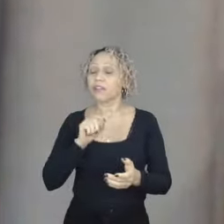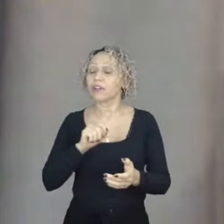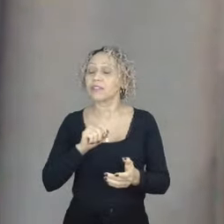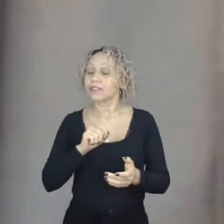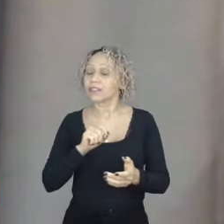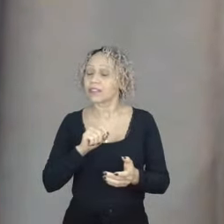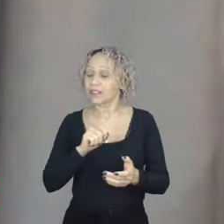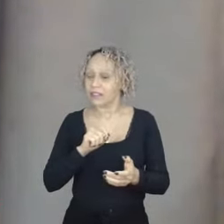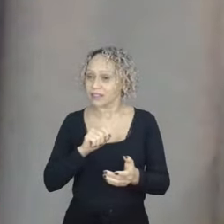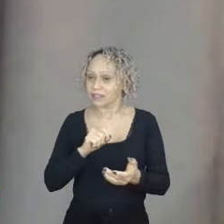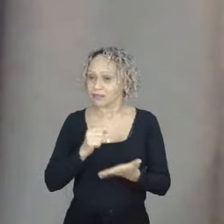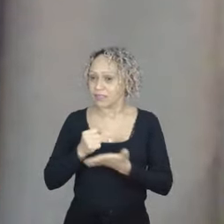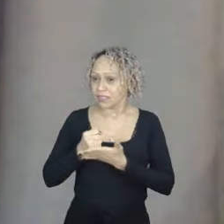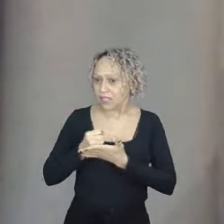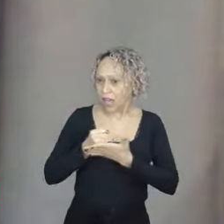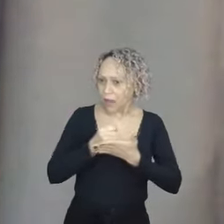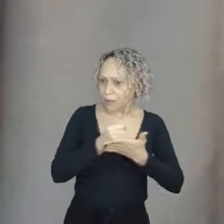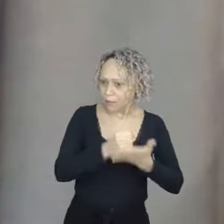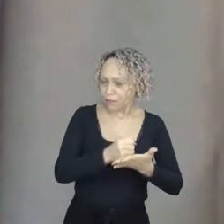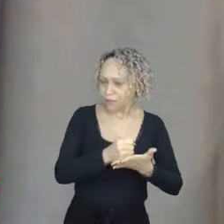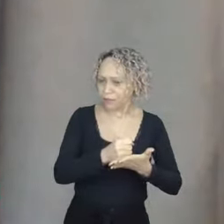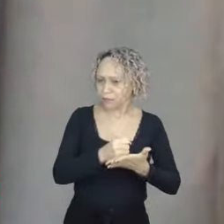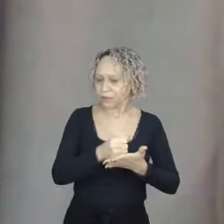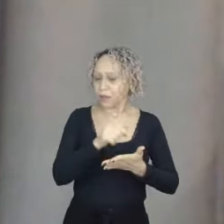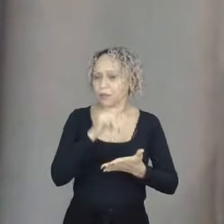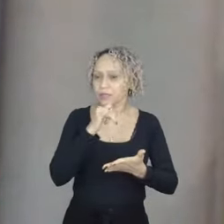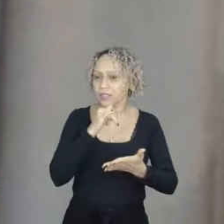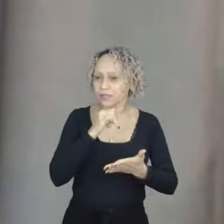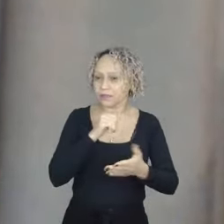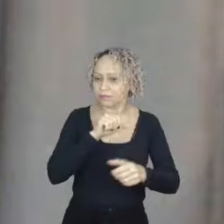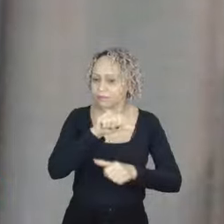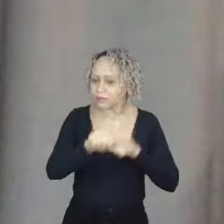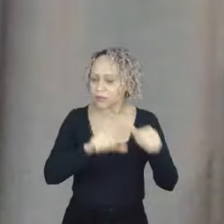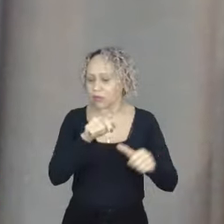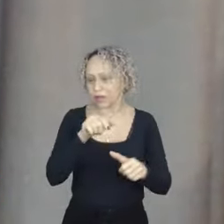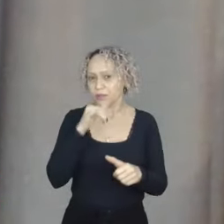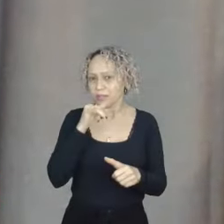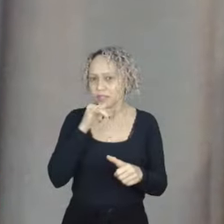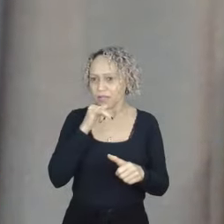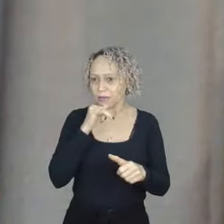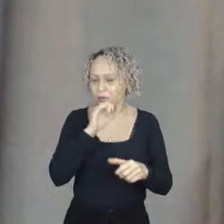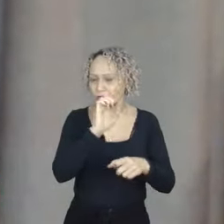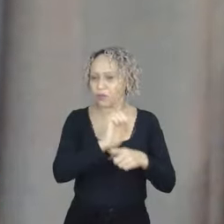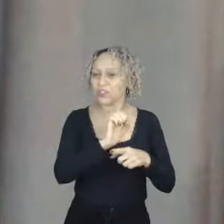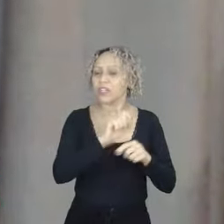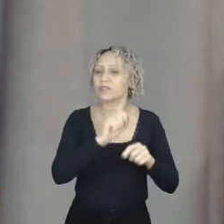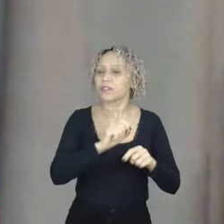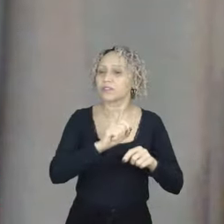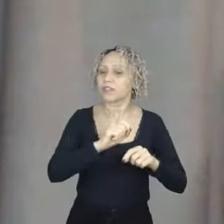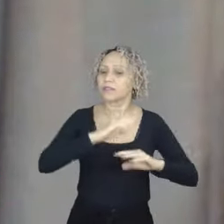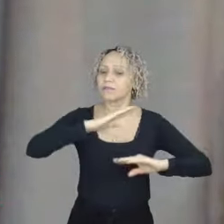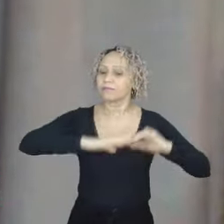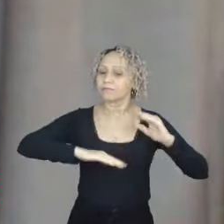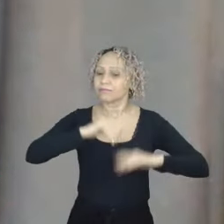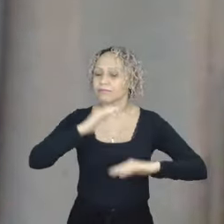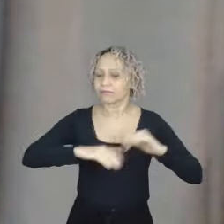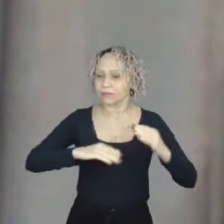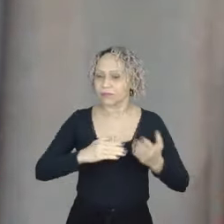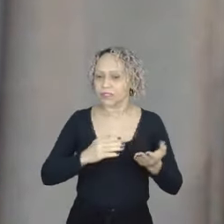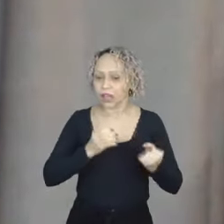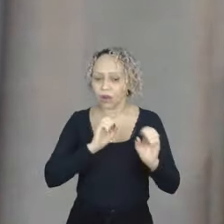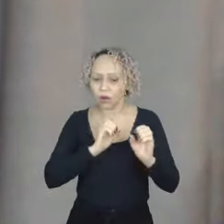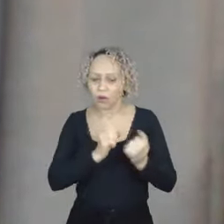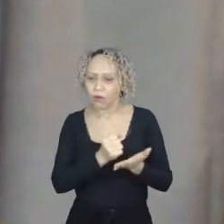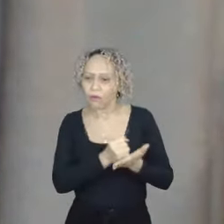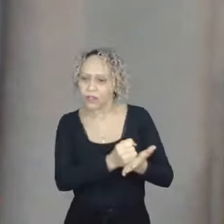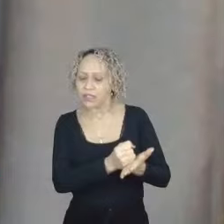trabalho. Então, a troca de dívida por educação profissional visa oferecer aos jovens de 16